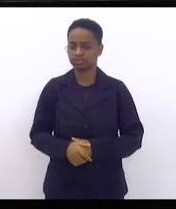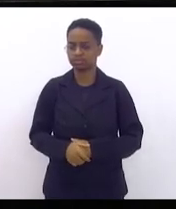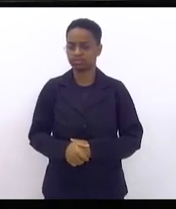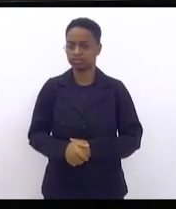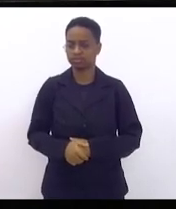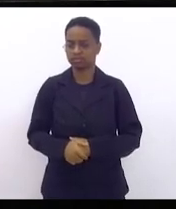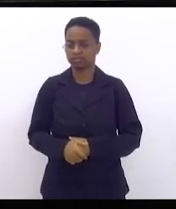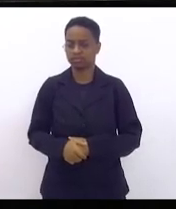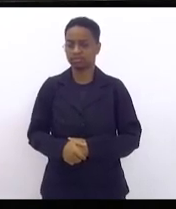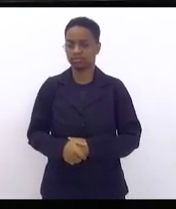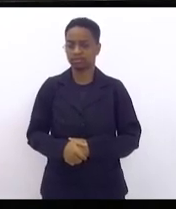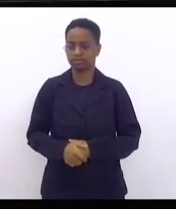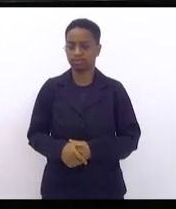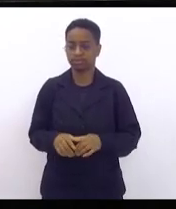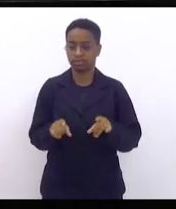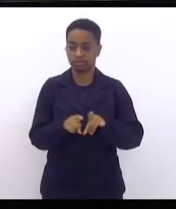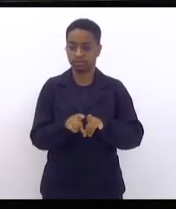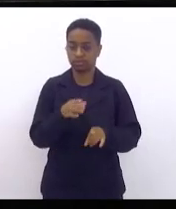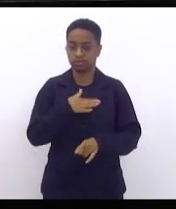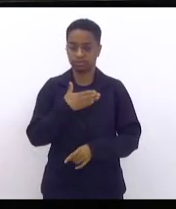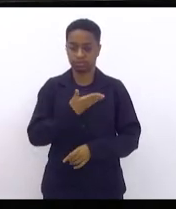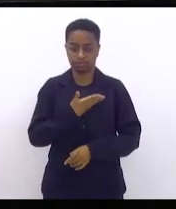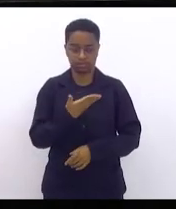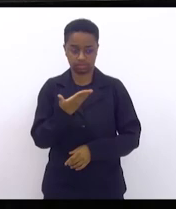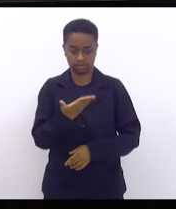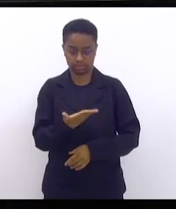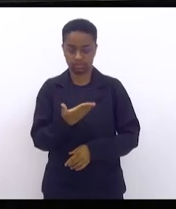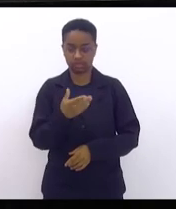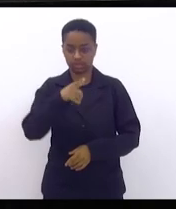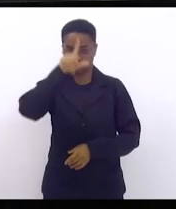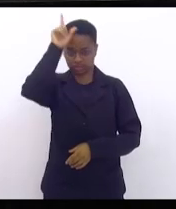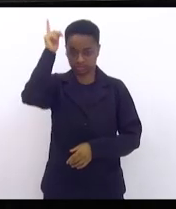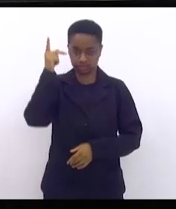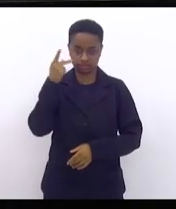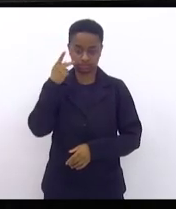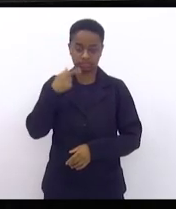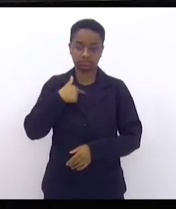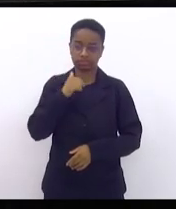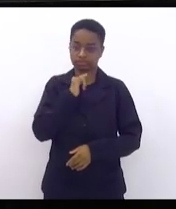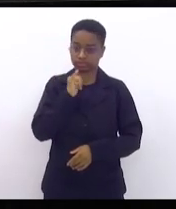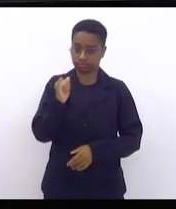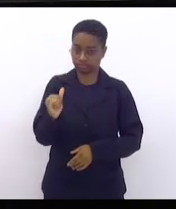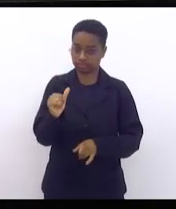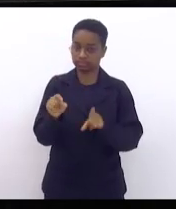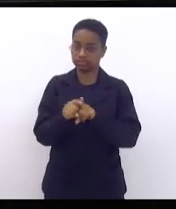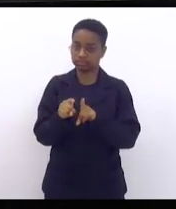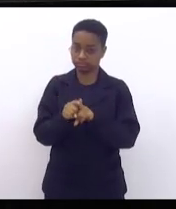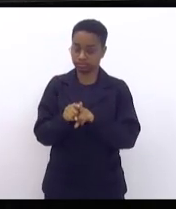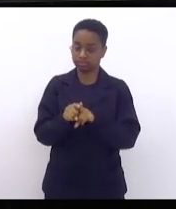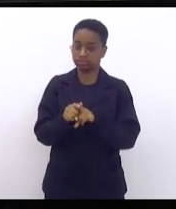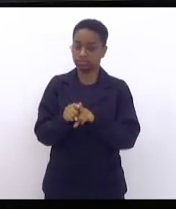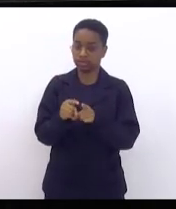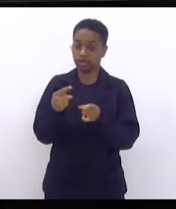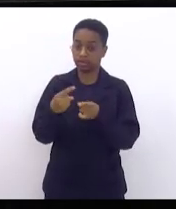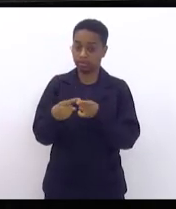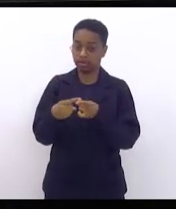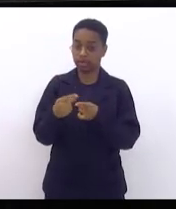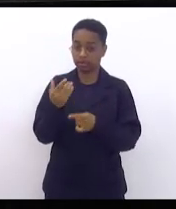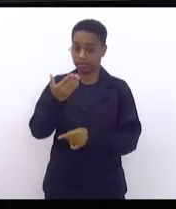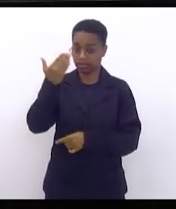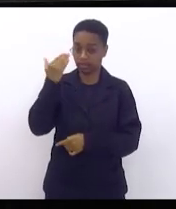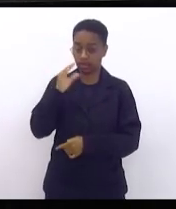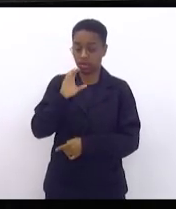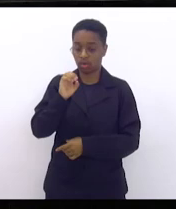e companheiro Luiz Paulo Correia da Rocha e ainda alertei que quando o conde tentou fazer isso